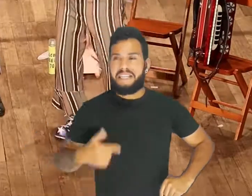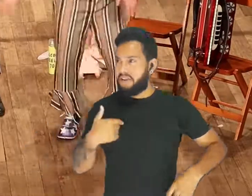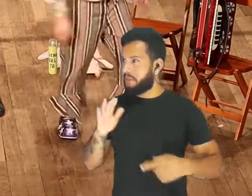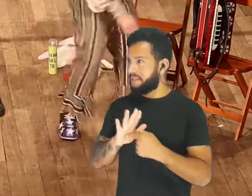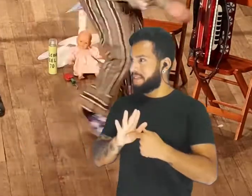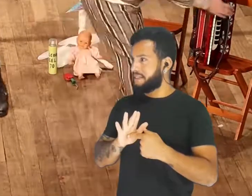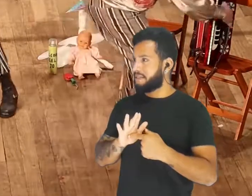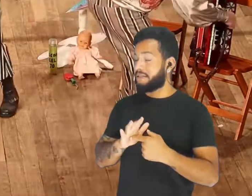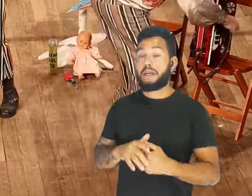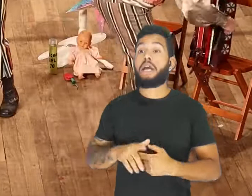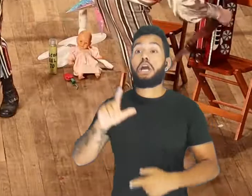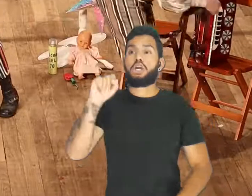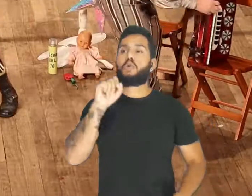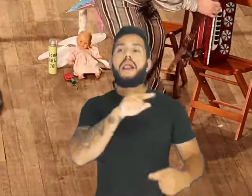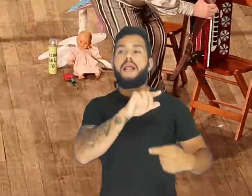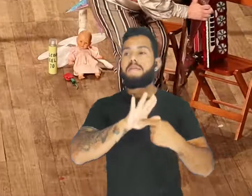ti.